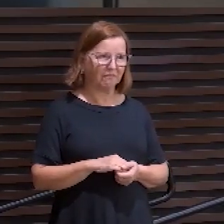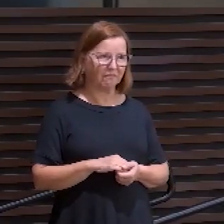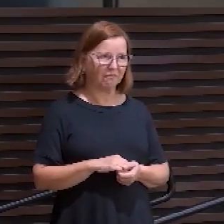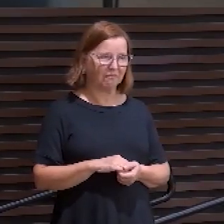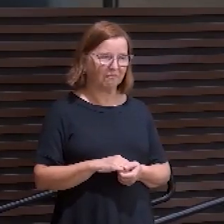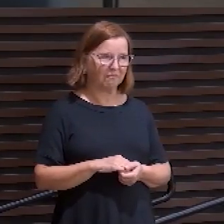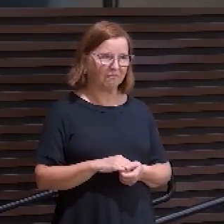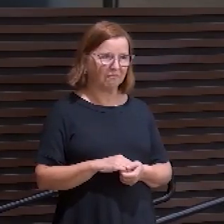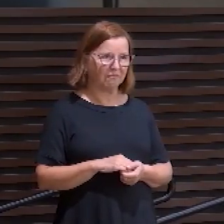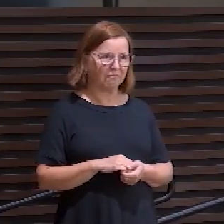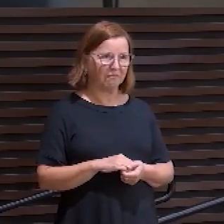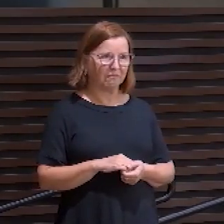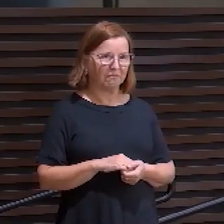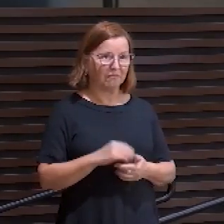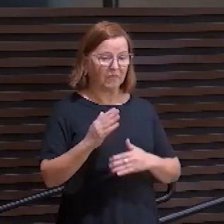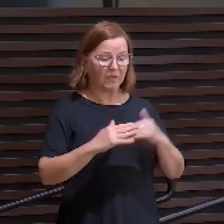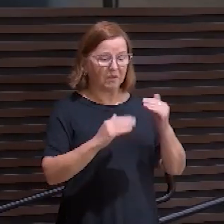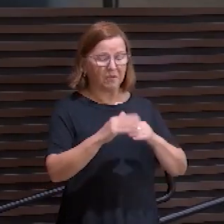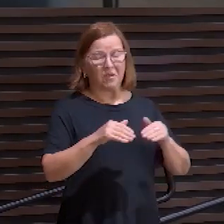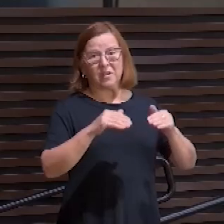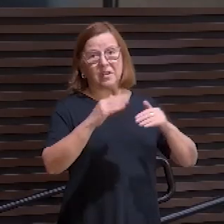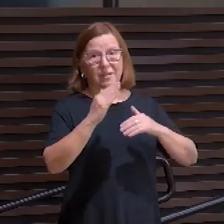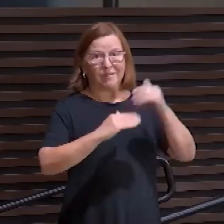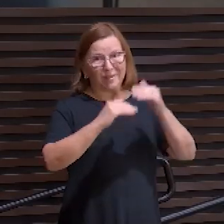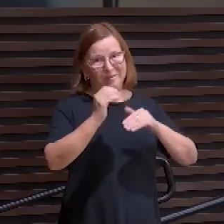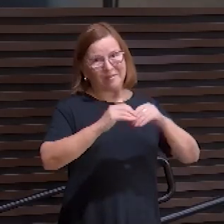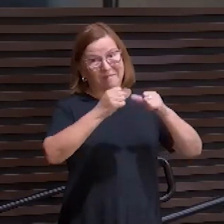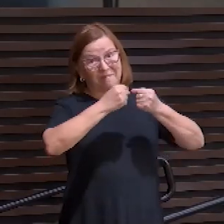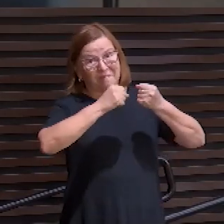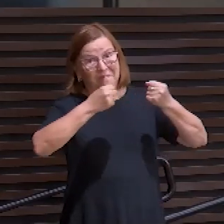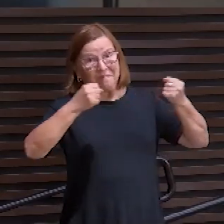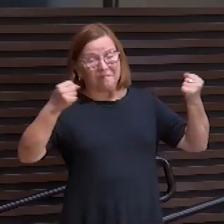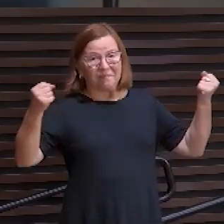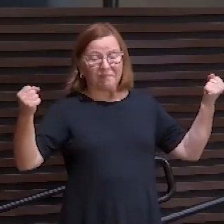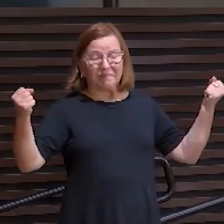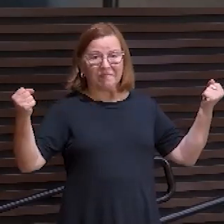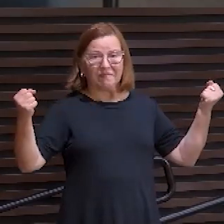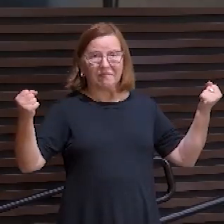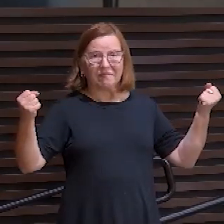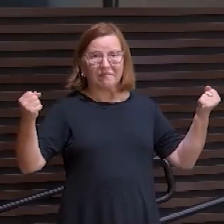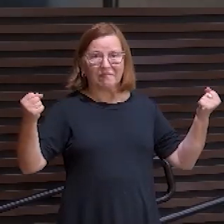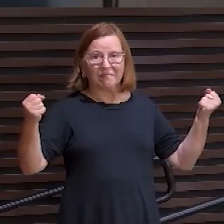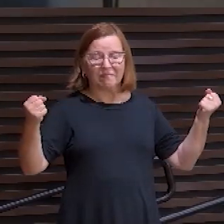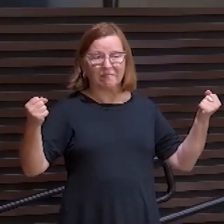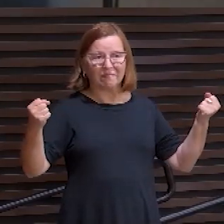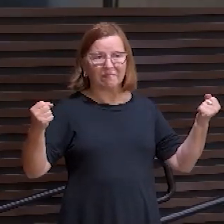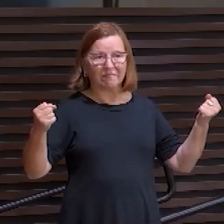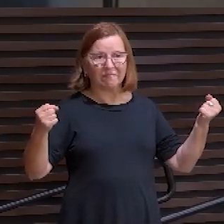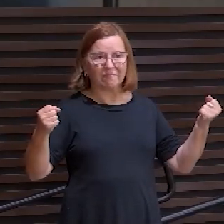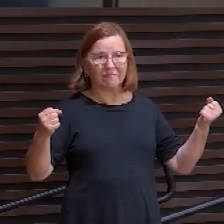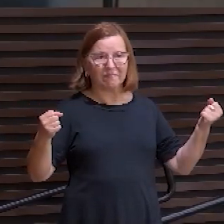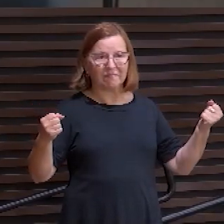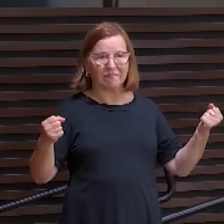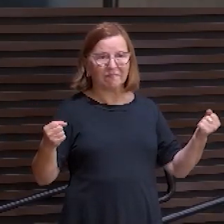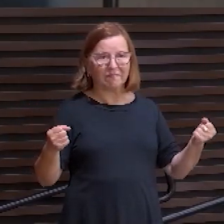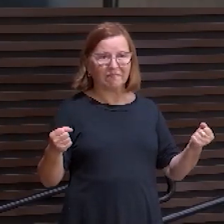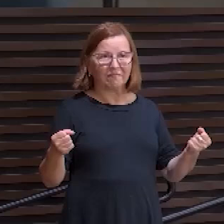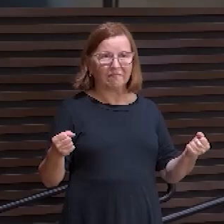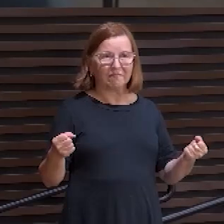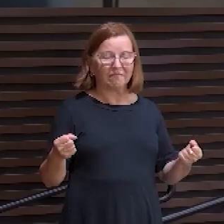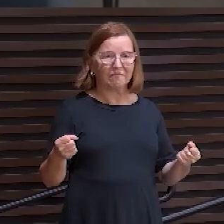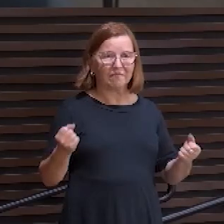É algo tão grande que não dá para a gente tirar tudo.